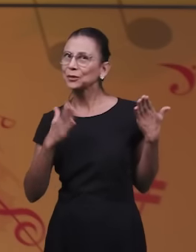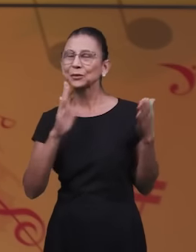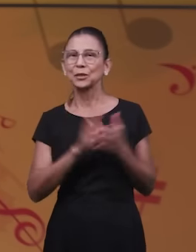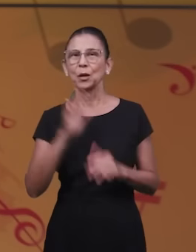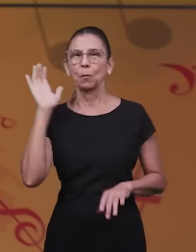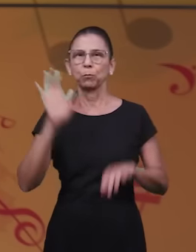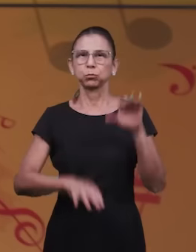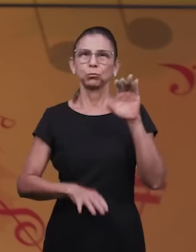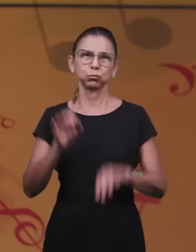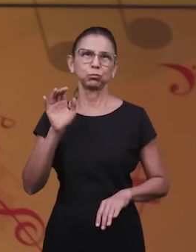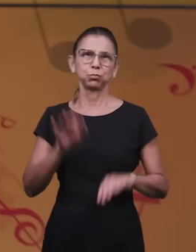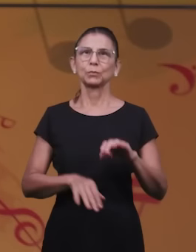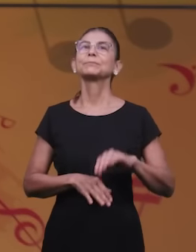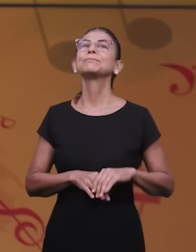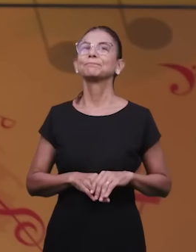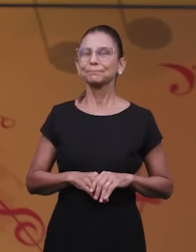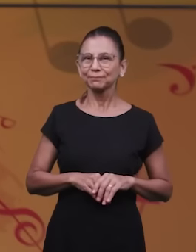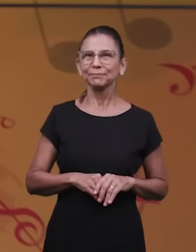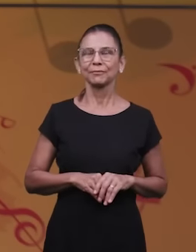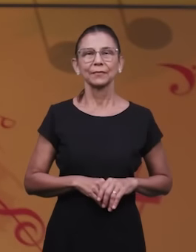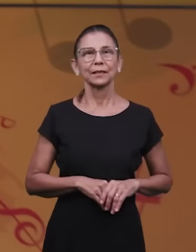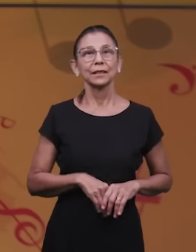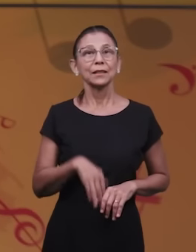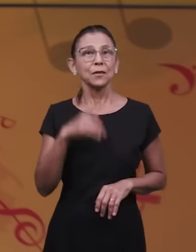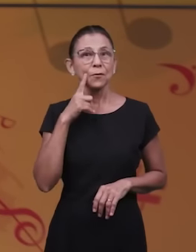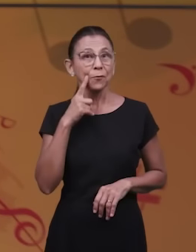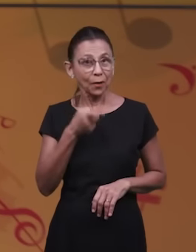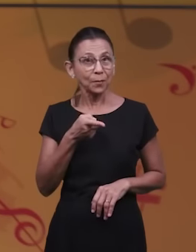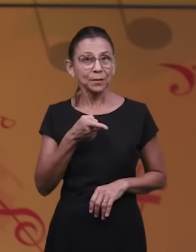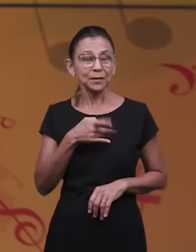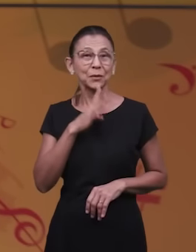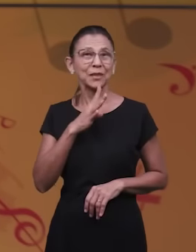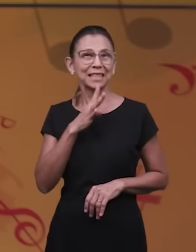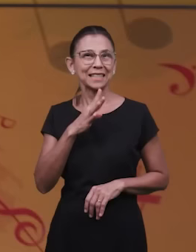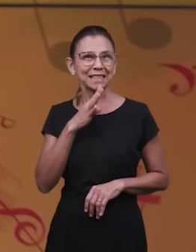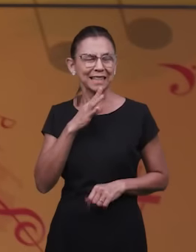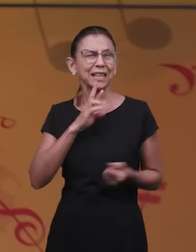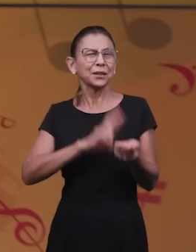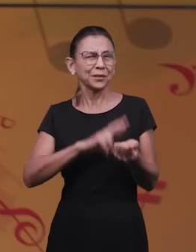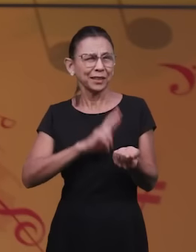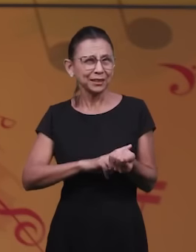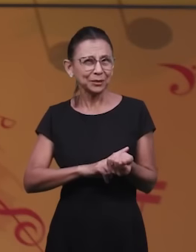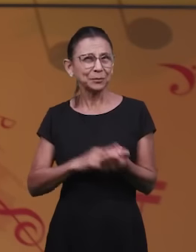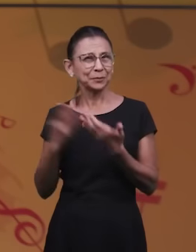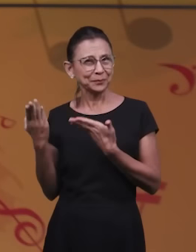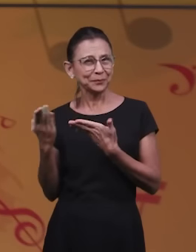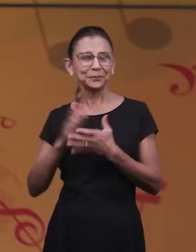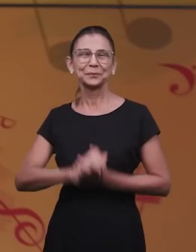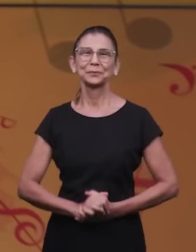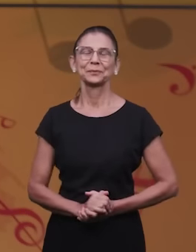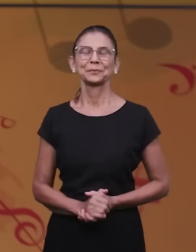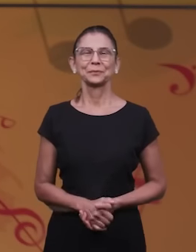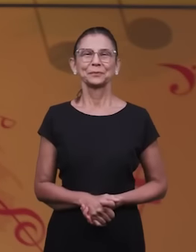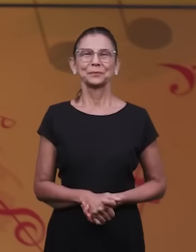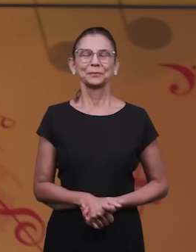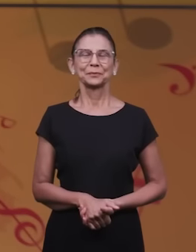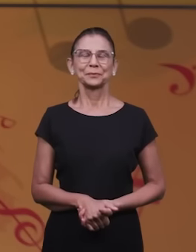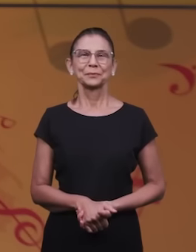O tambor. Isso mesmo. Então vamos direto conhecer o ritmo deste instrumento.